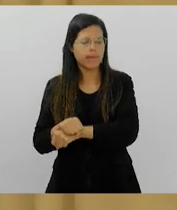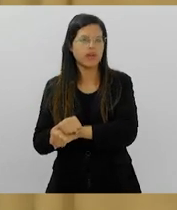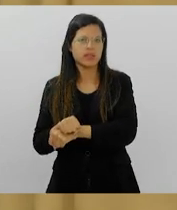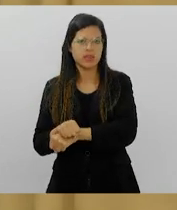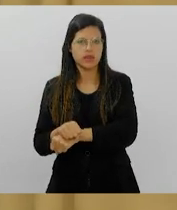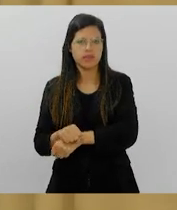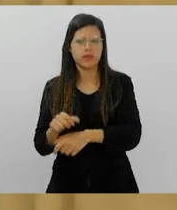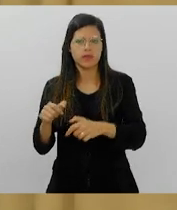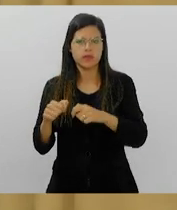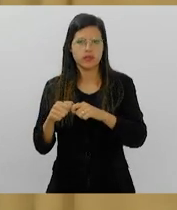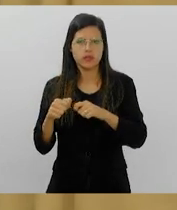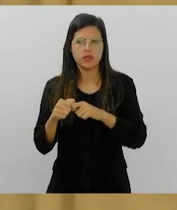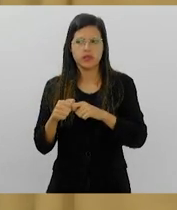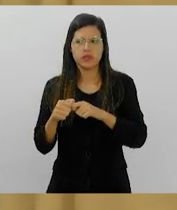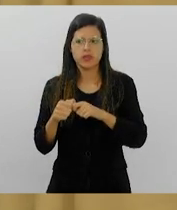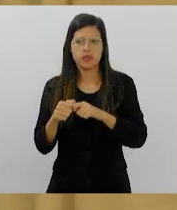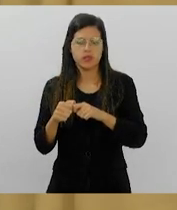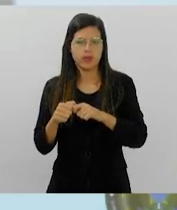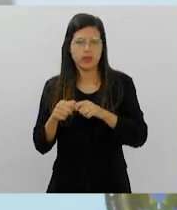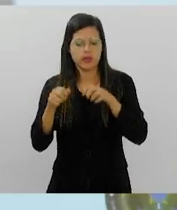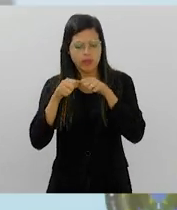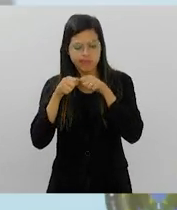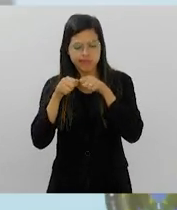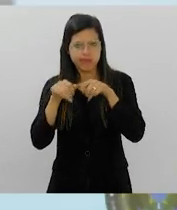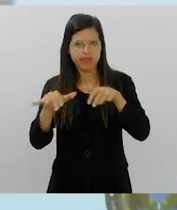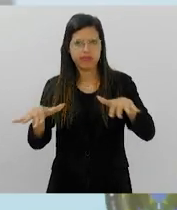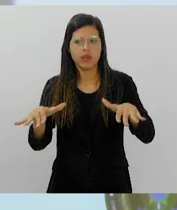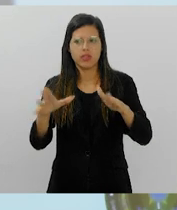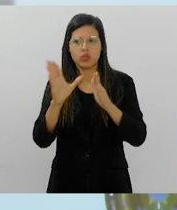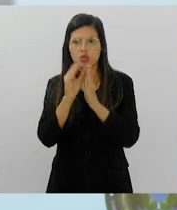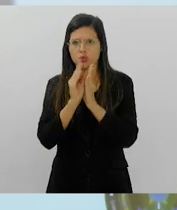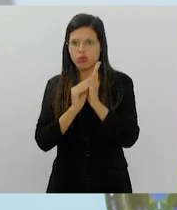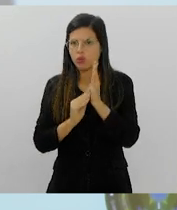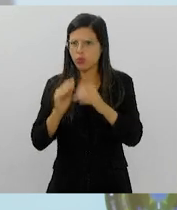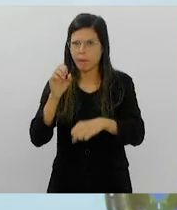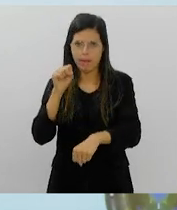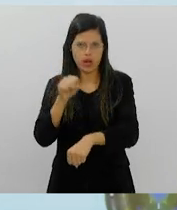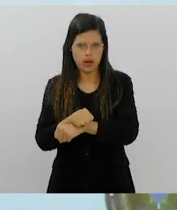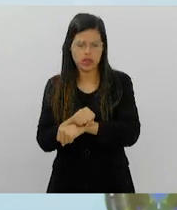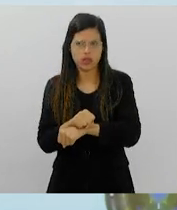com que essa disseminação de conteúdos ela fosse interrompida.